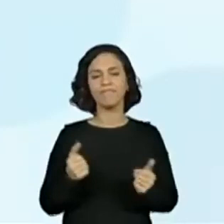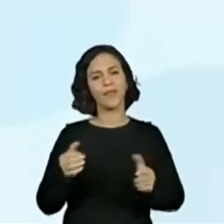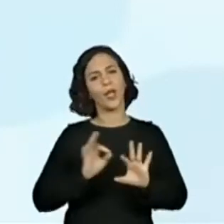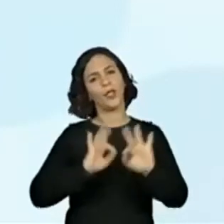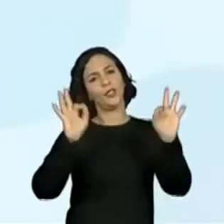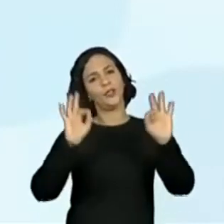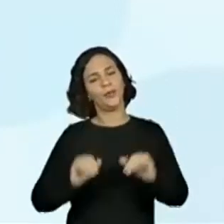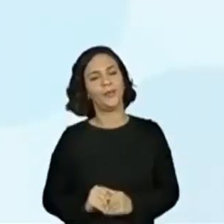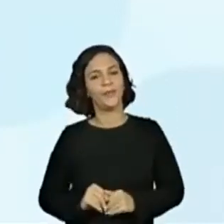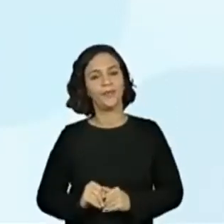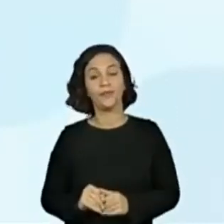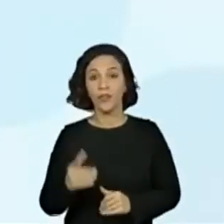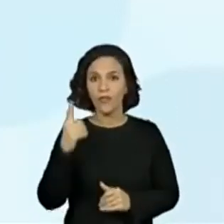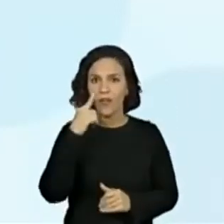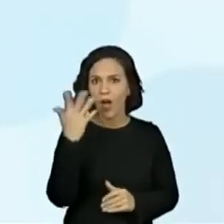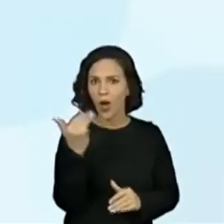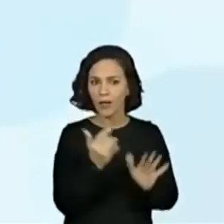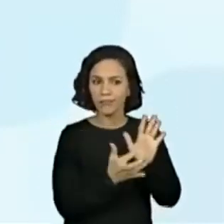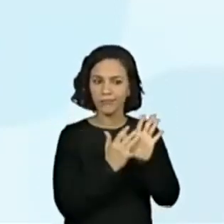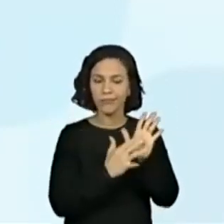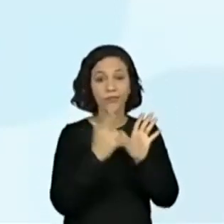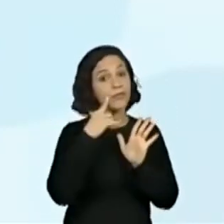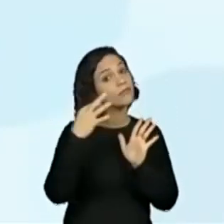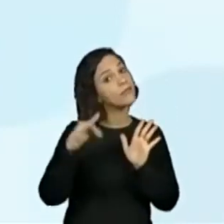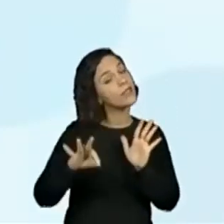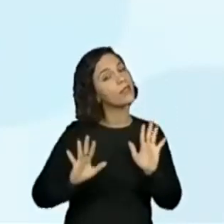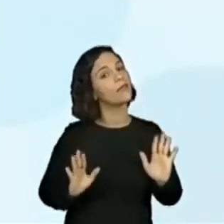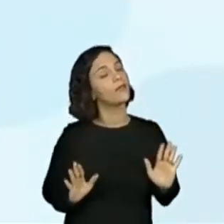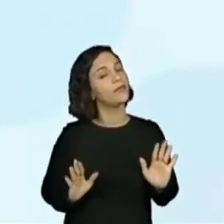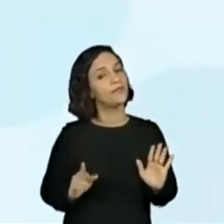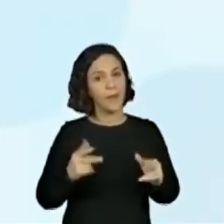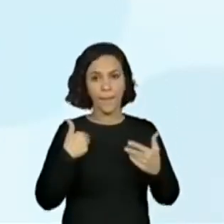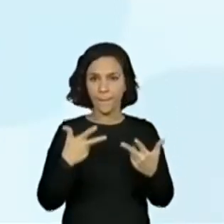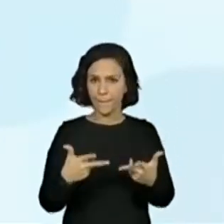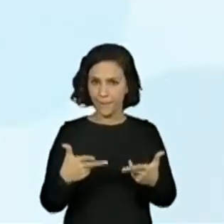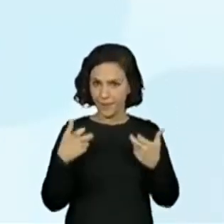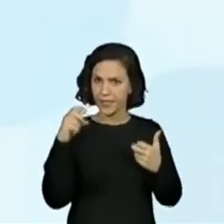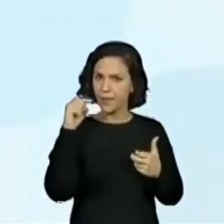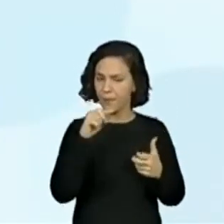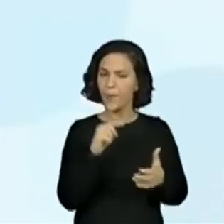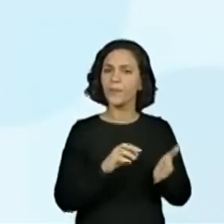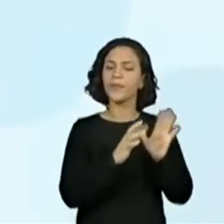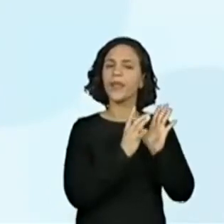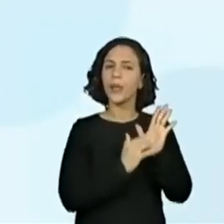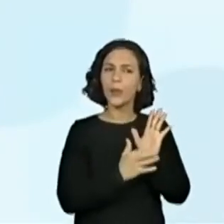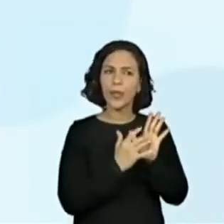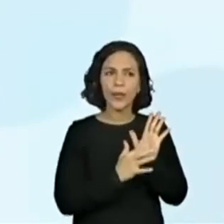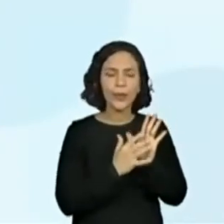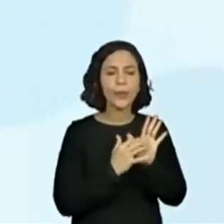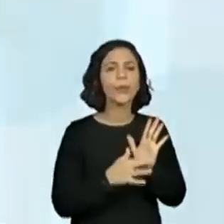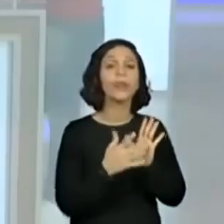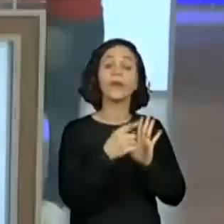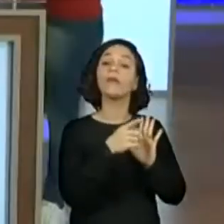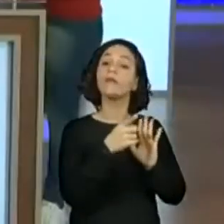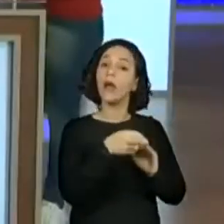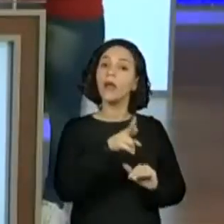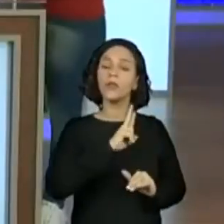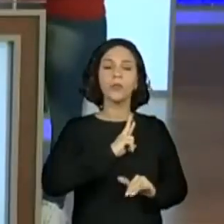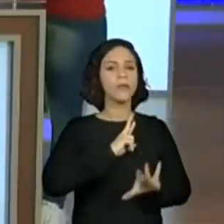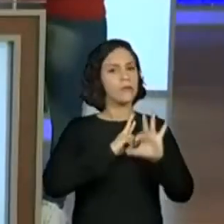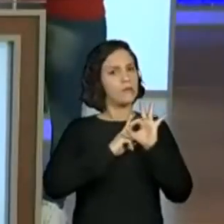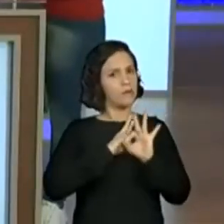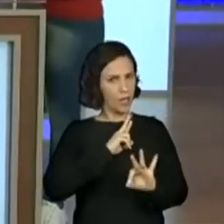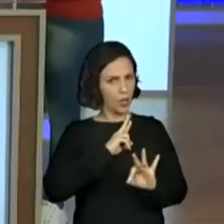Excelente. Vamos conferir, então? Nós percebemos que a calculadora, ela nos dá aí o resultado